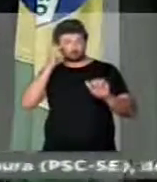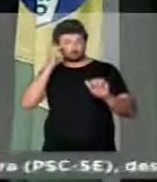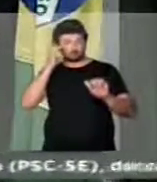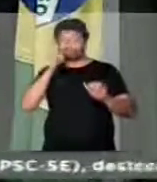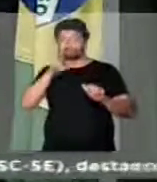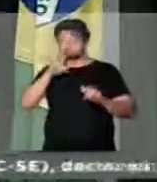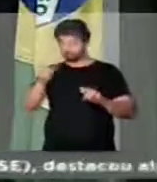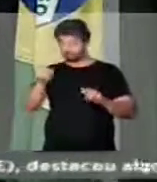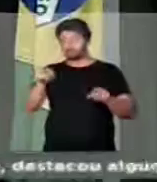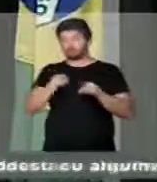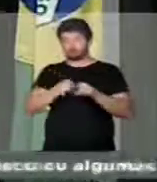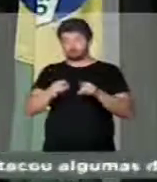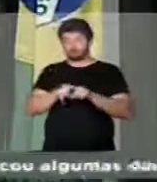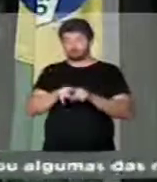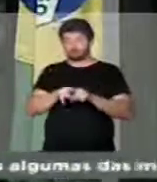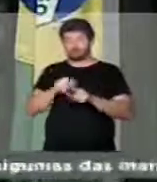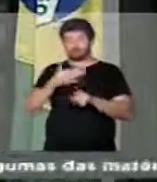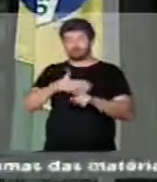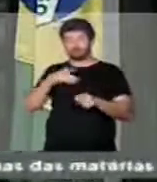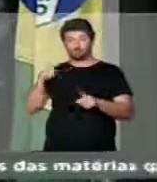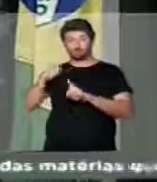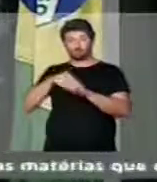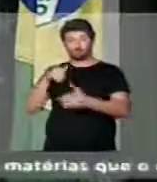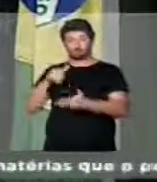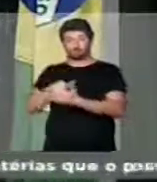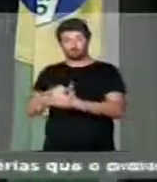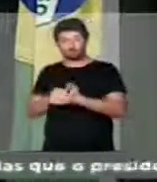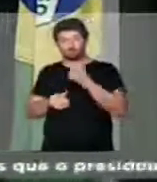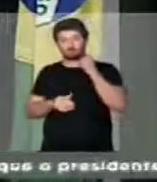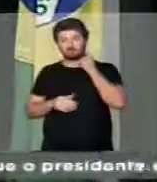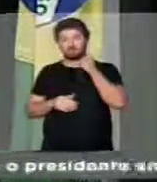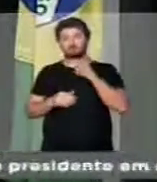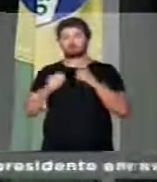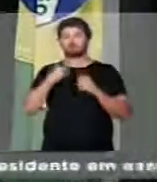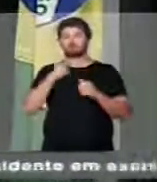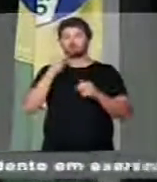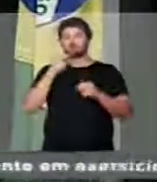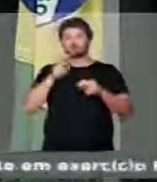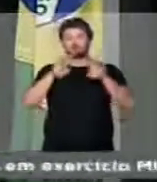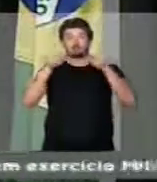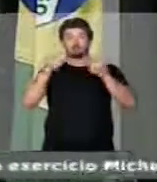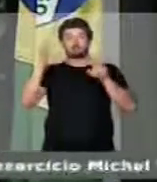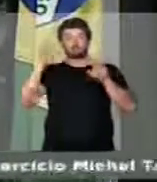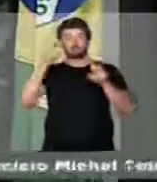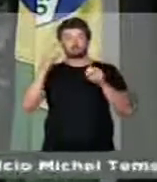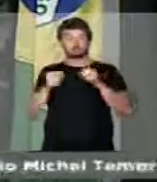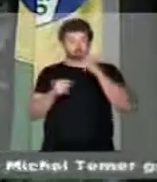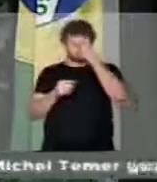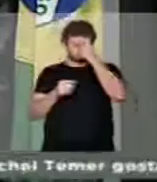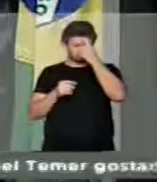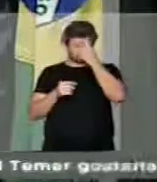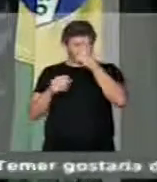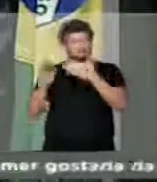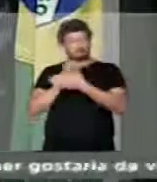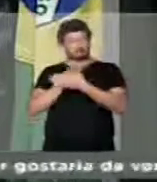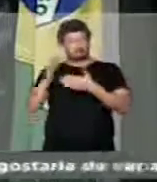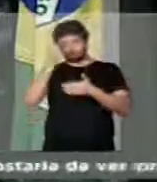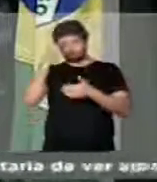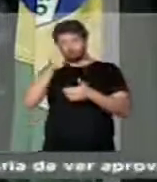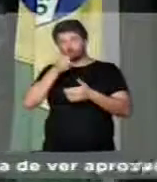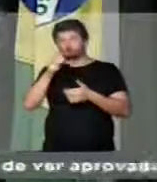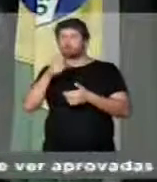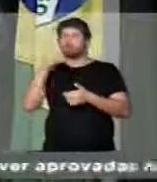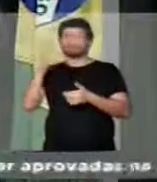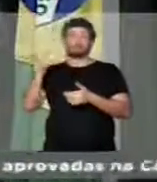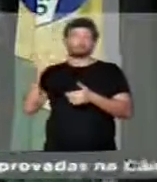está prevista para o final daquele mês, fiz a observação em relação a Dilma, coisa que alguns colunistas já